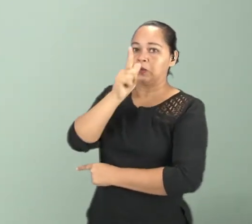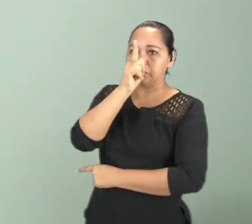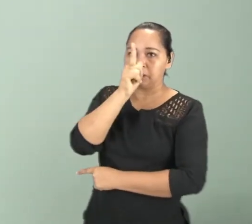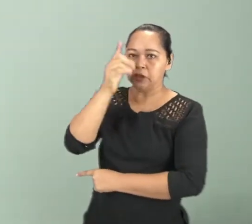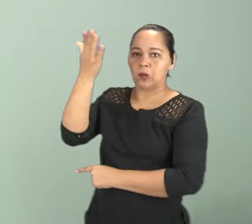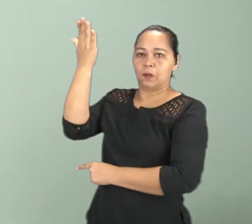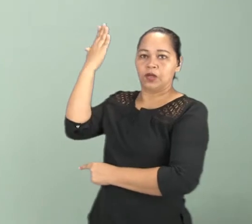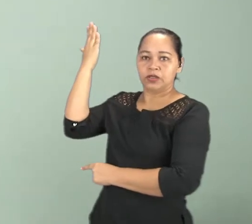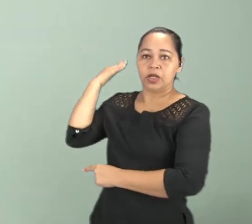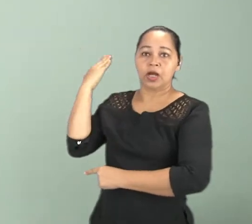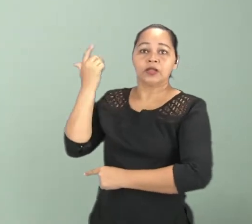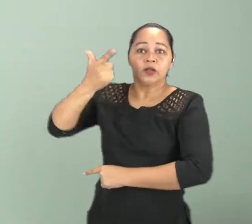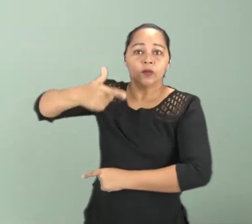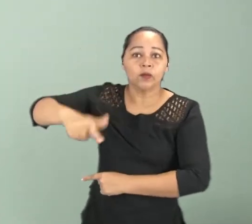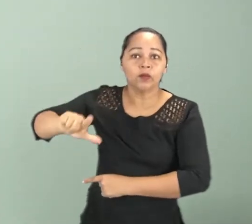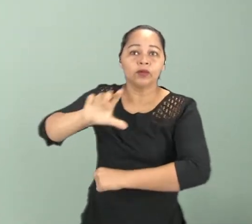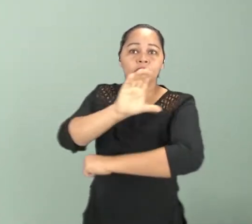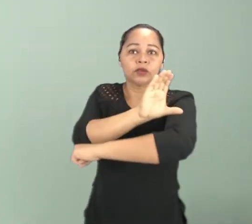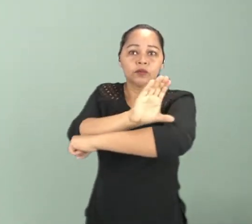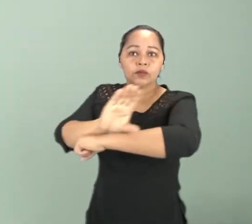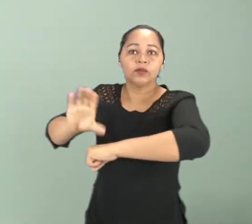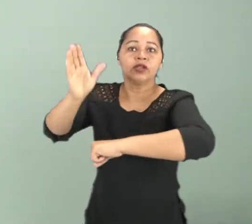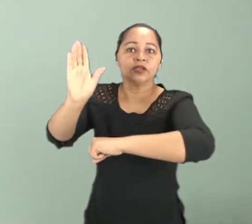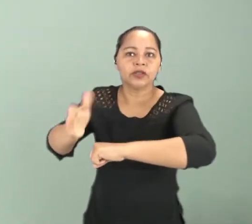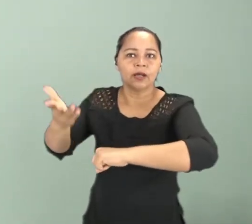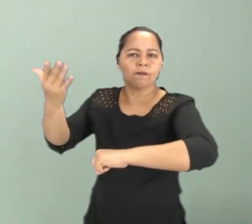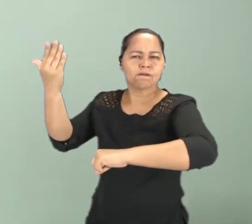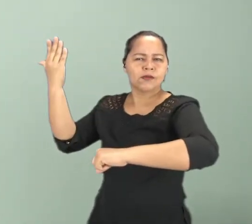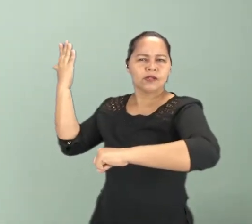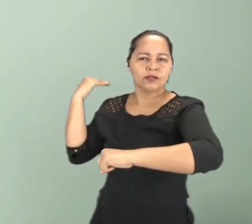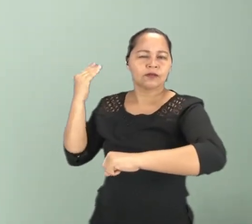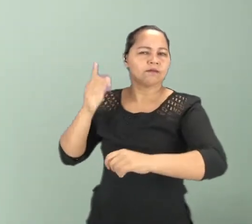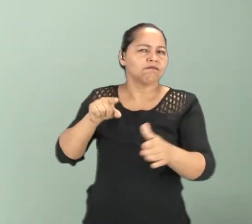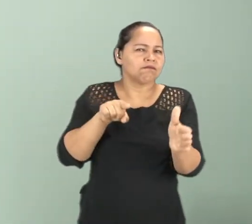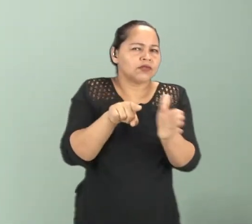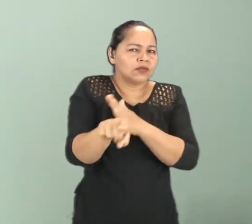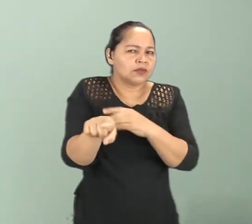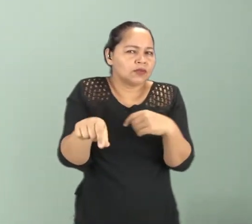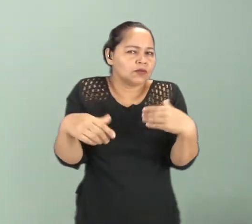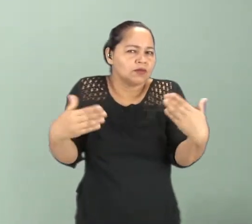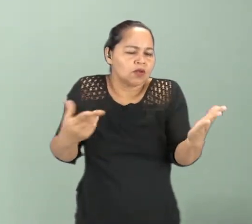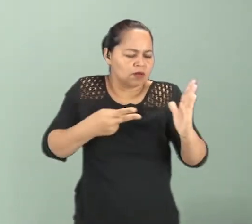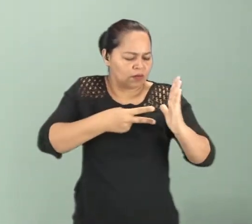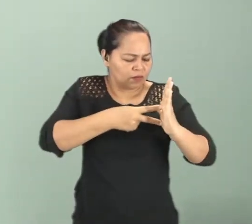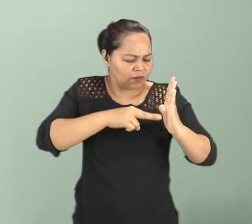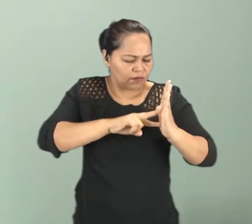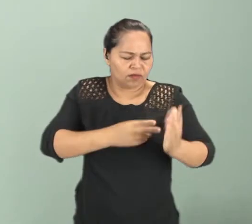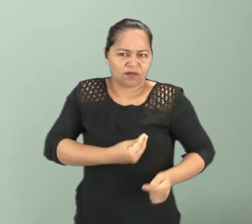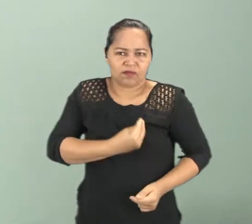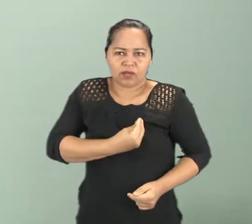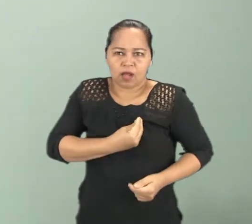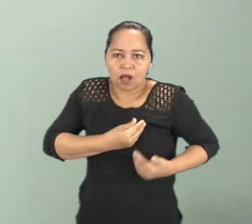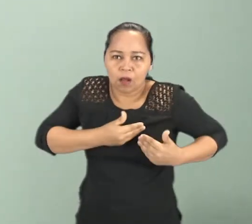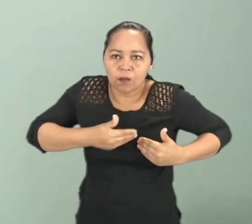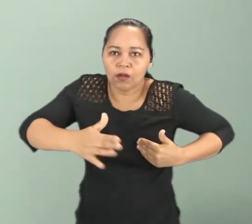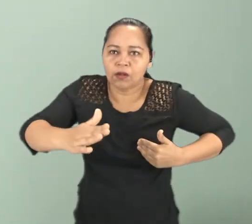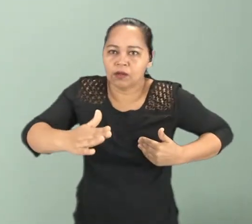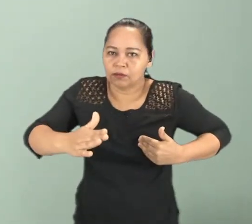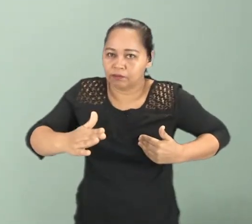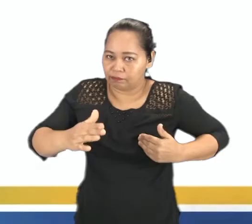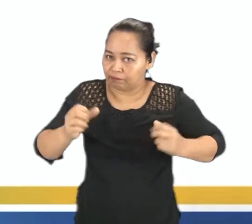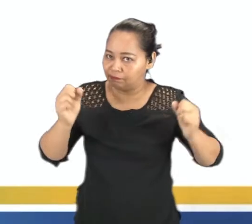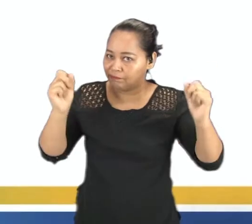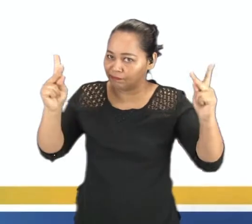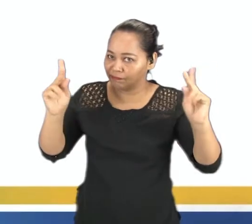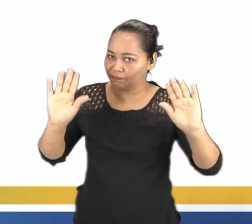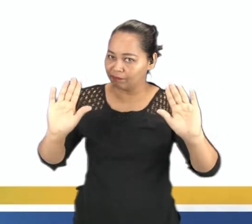outras culturas já se perguntava isso. Qual é o sentido de estarmos vivos? Tá ok? Bem,